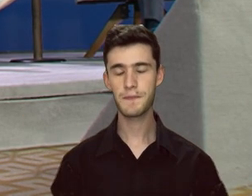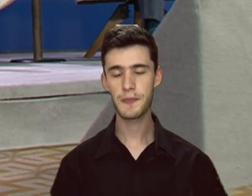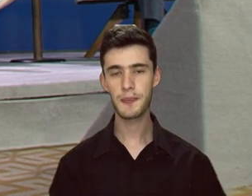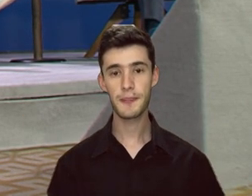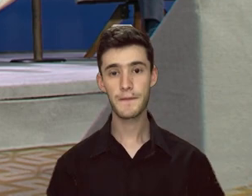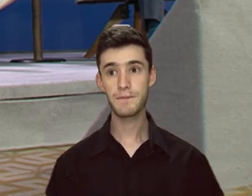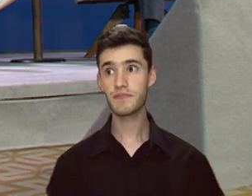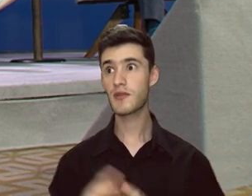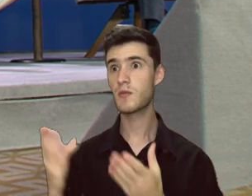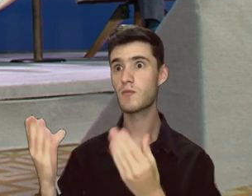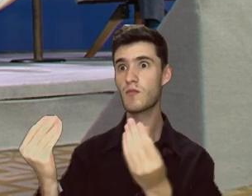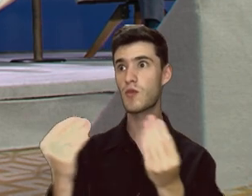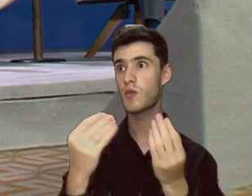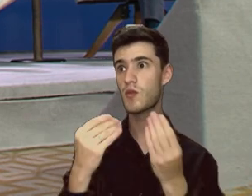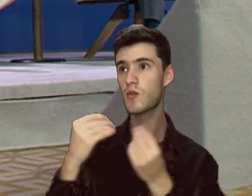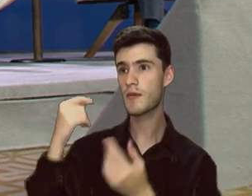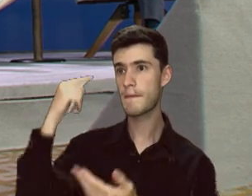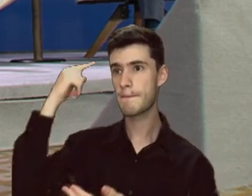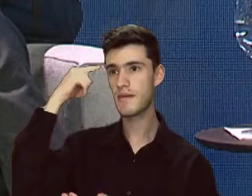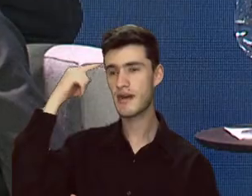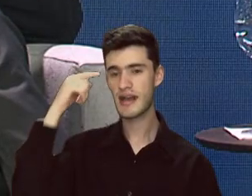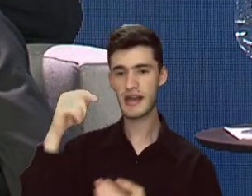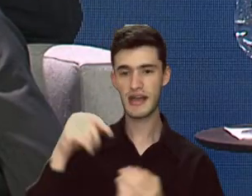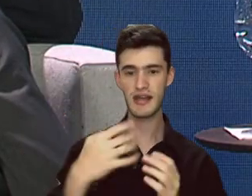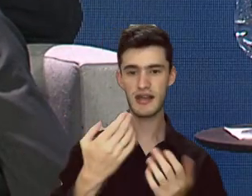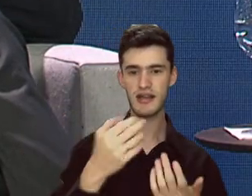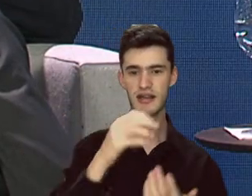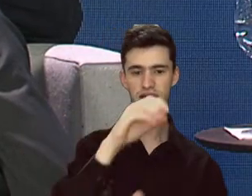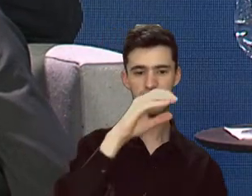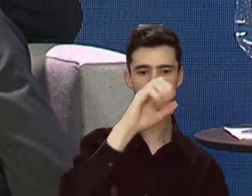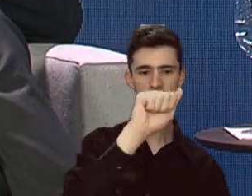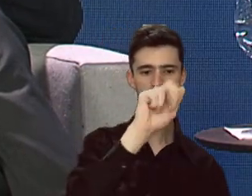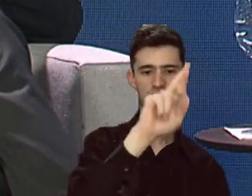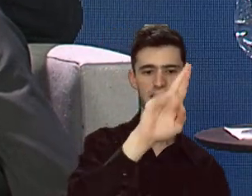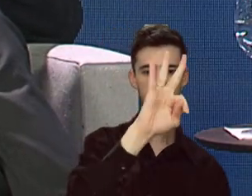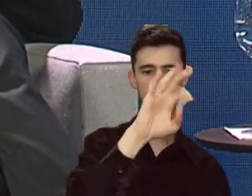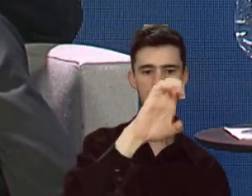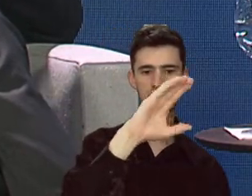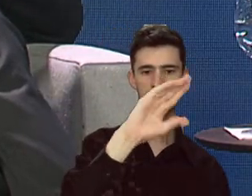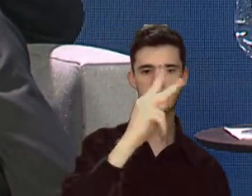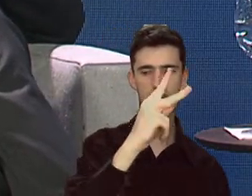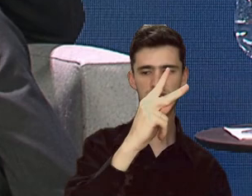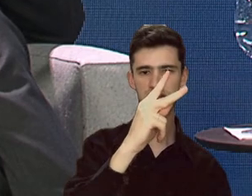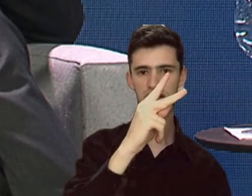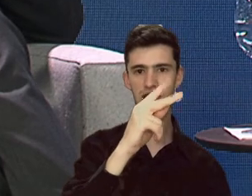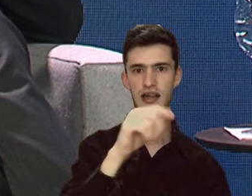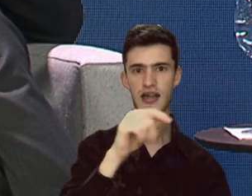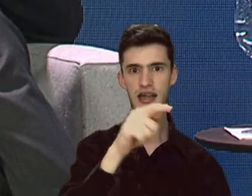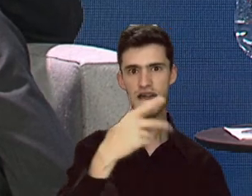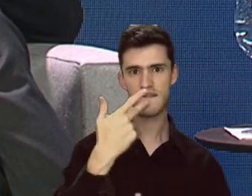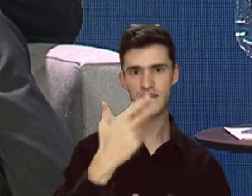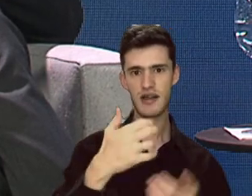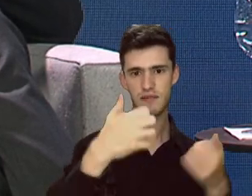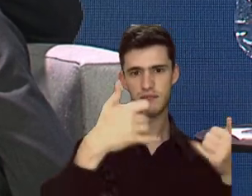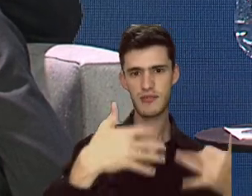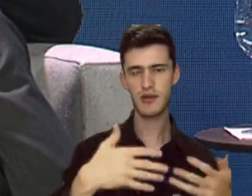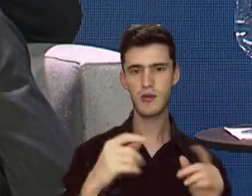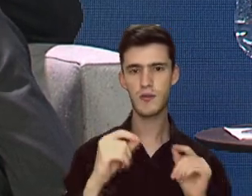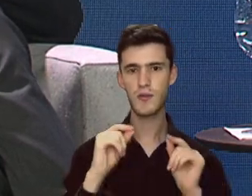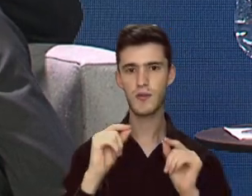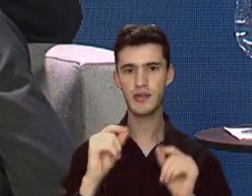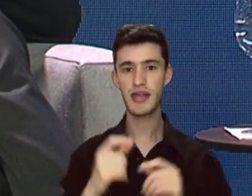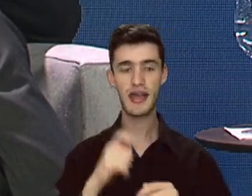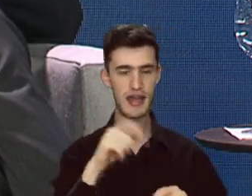a tese de artec e a tese de clarinetec né quando a gente fala em arquitec aumentar a produtividade não Agro que é aumentar a produção de alimentos